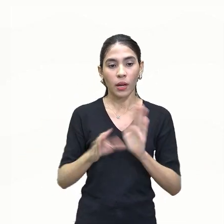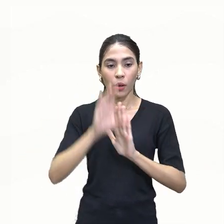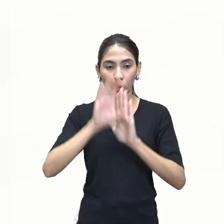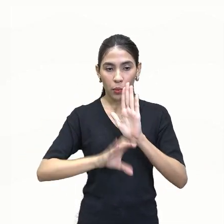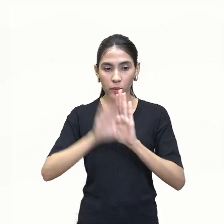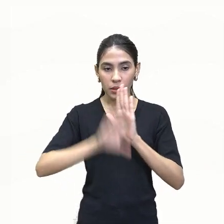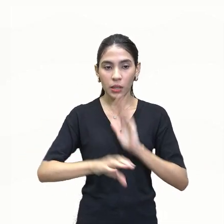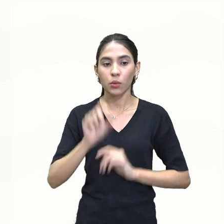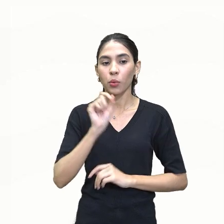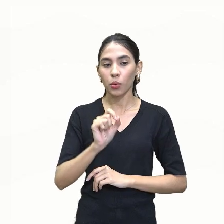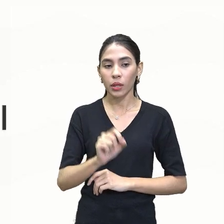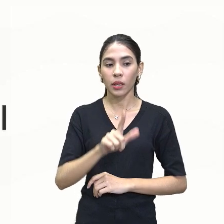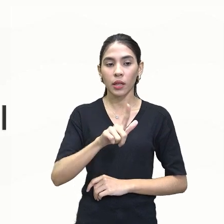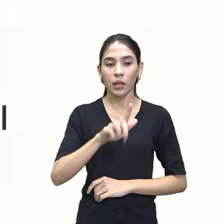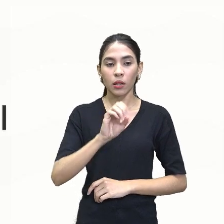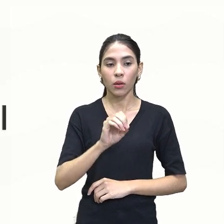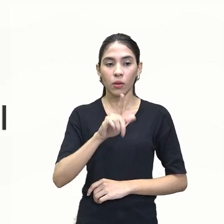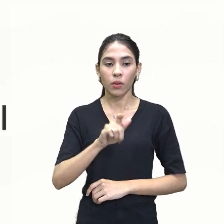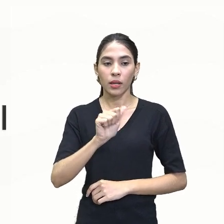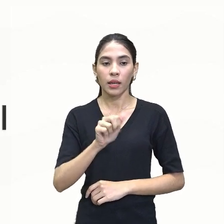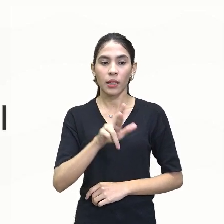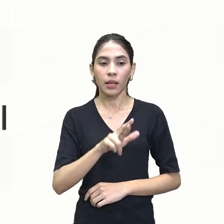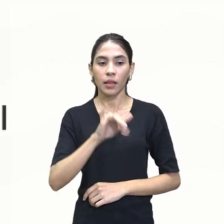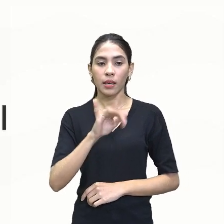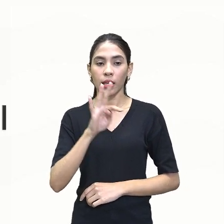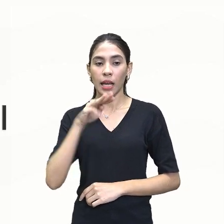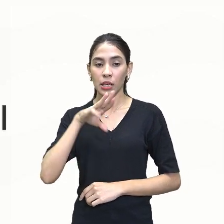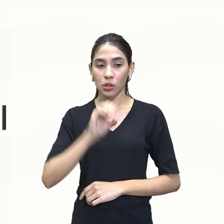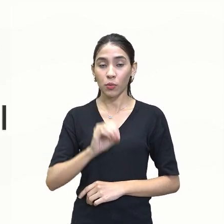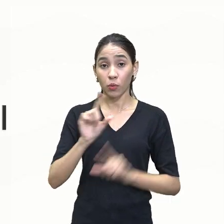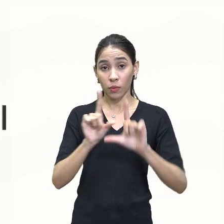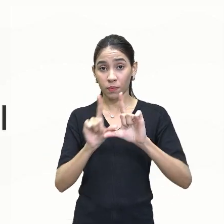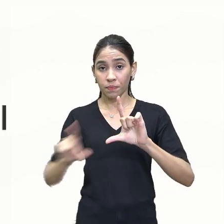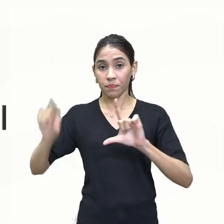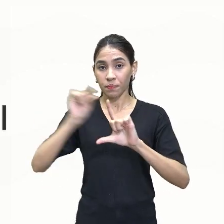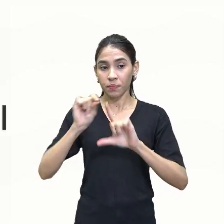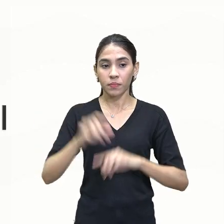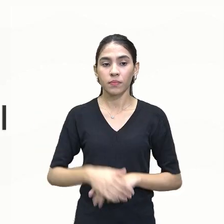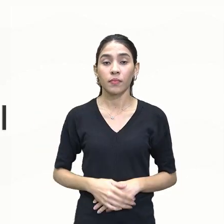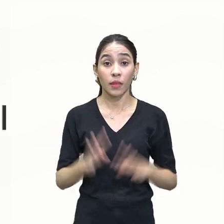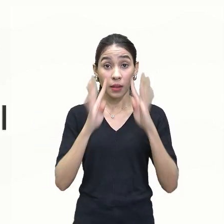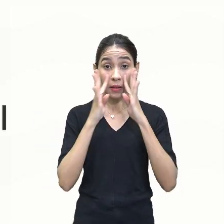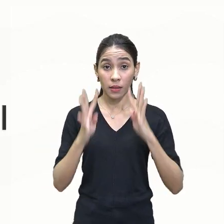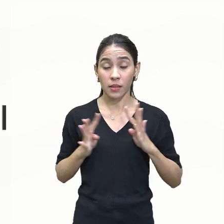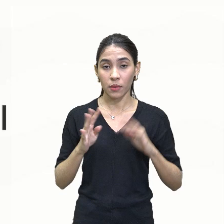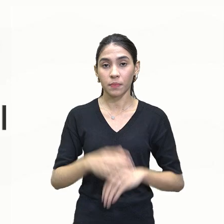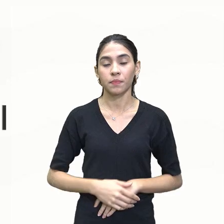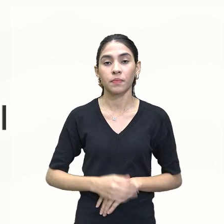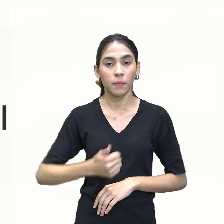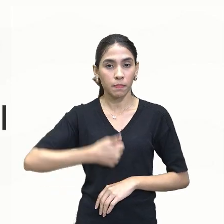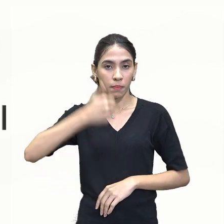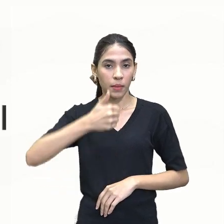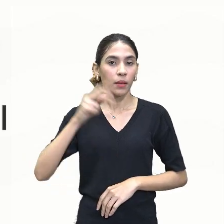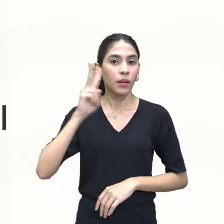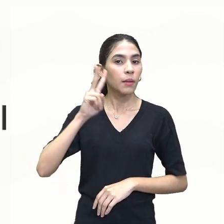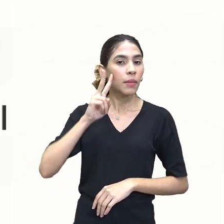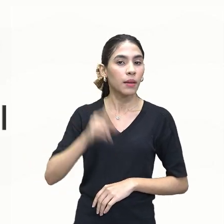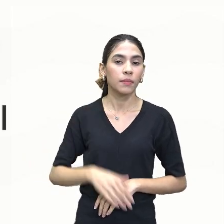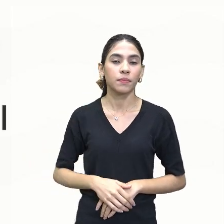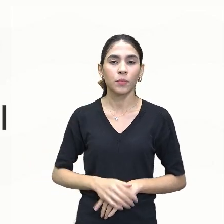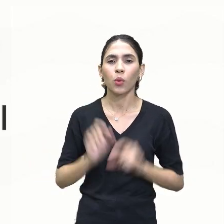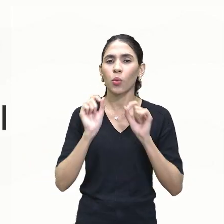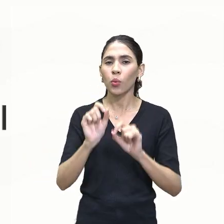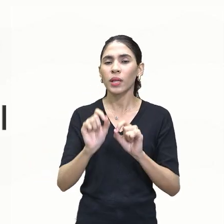conceito do que é um logaritmo. Atenção aí na cartela para vocês. Vamos lembrar primeiro do que é